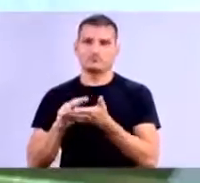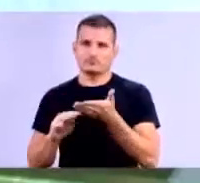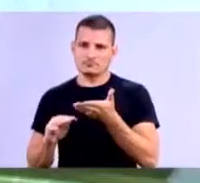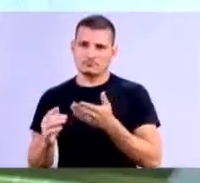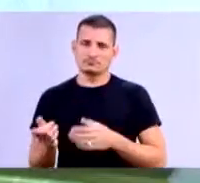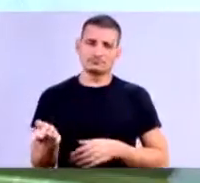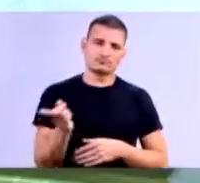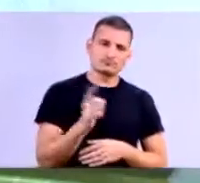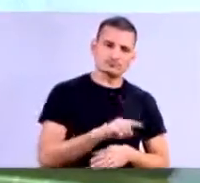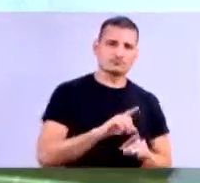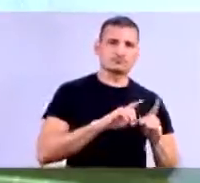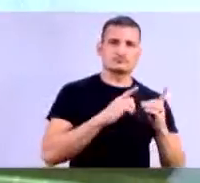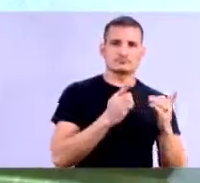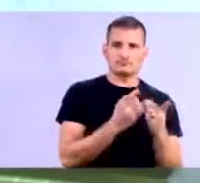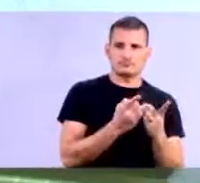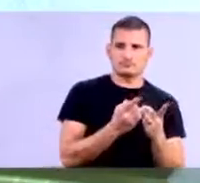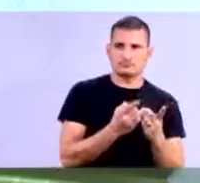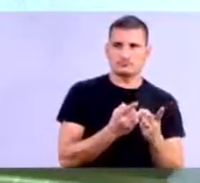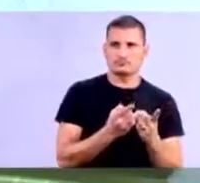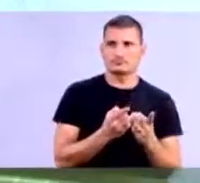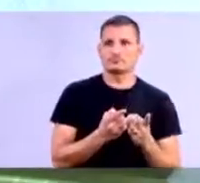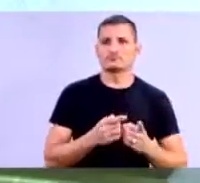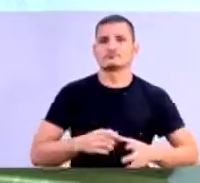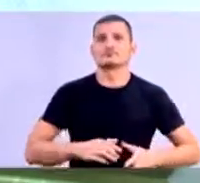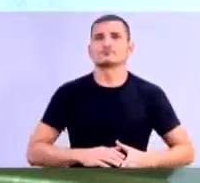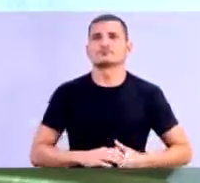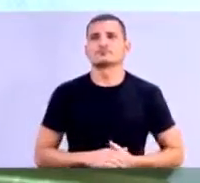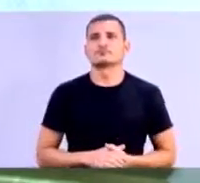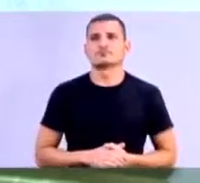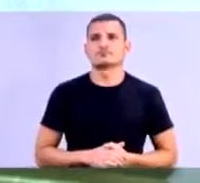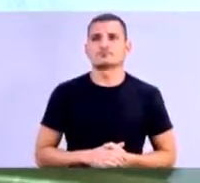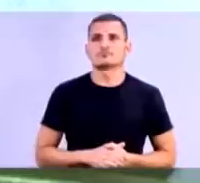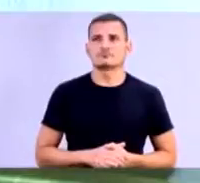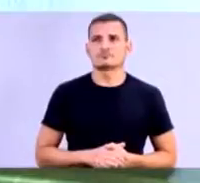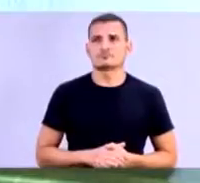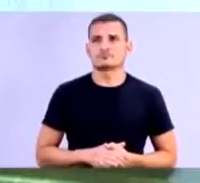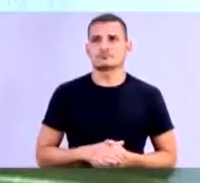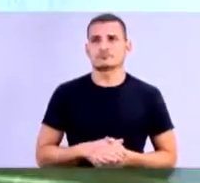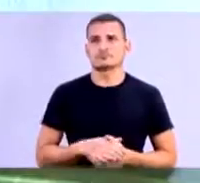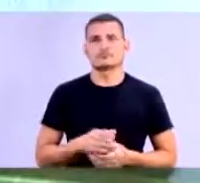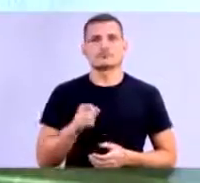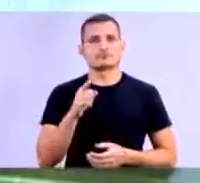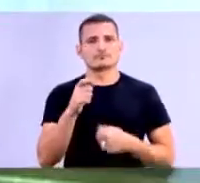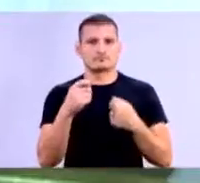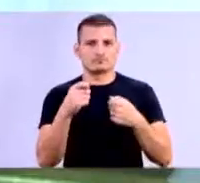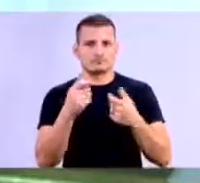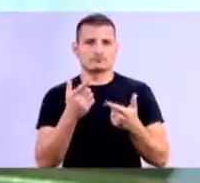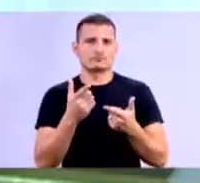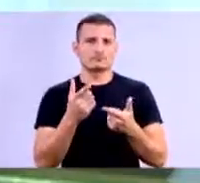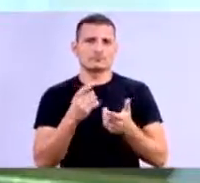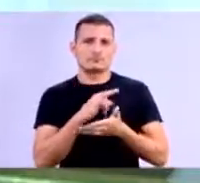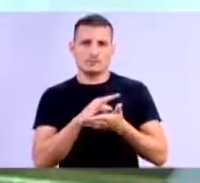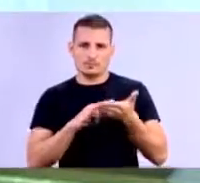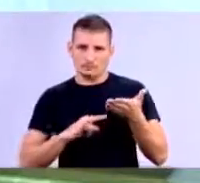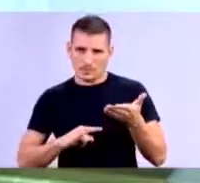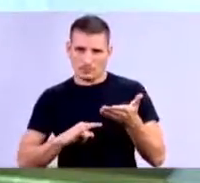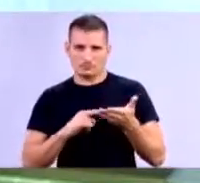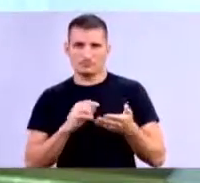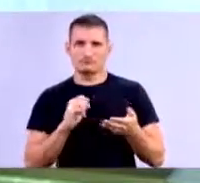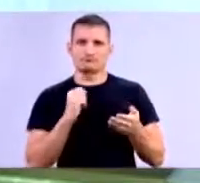um outro departamento. E vice-versa. Quando você precisa mandar um documento para um